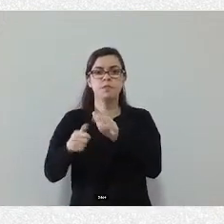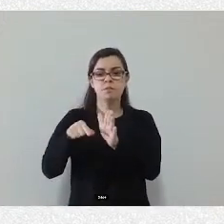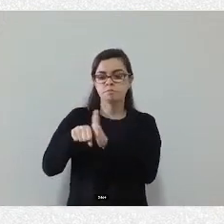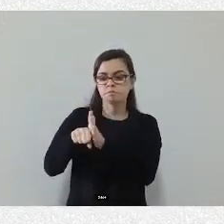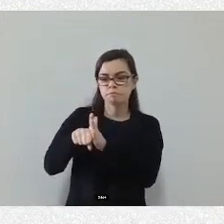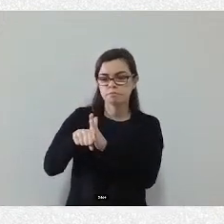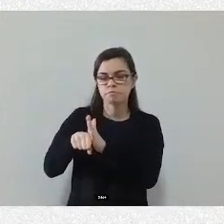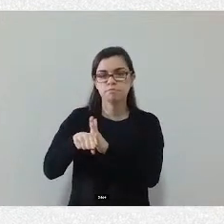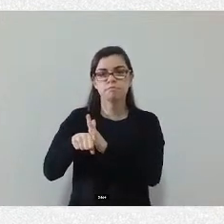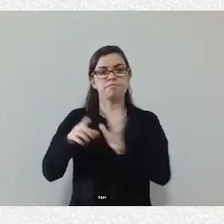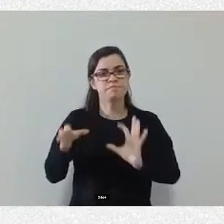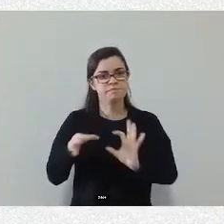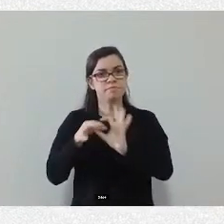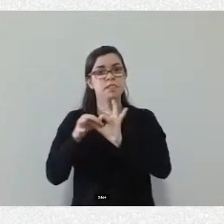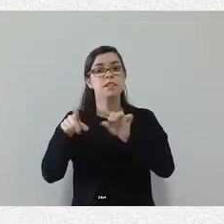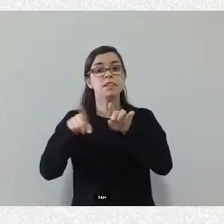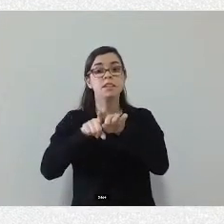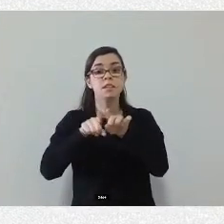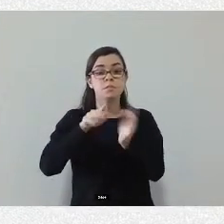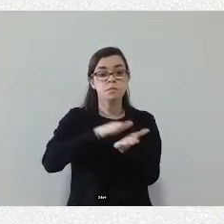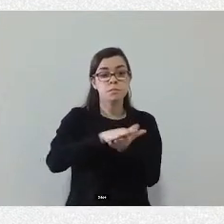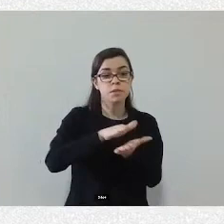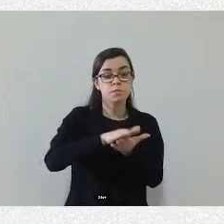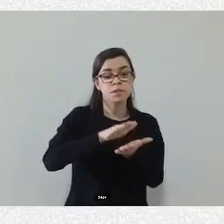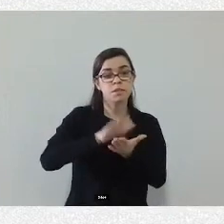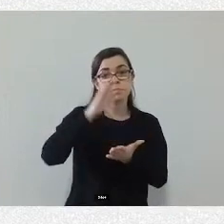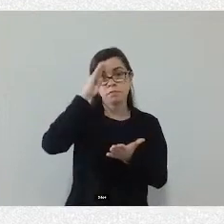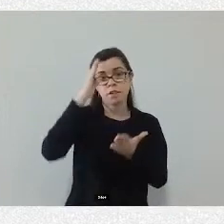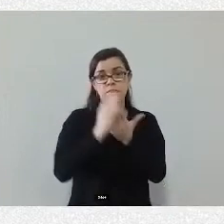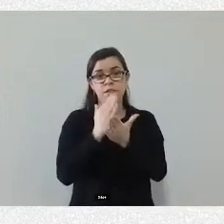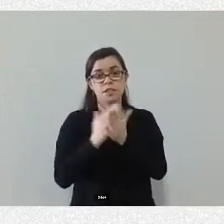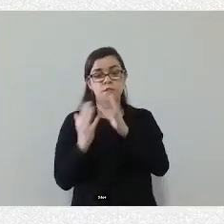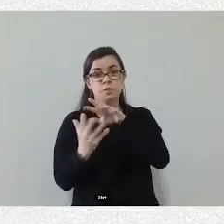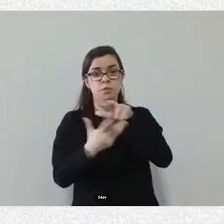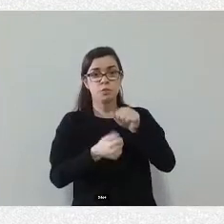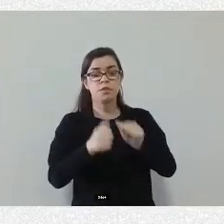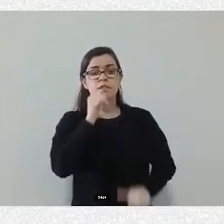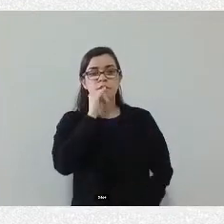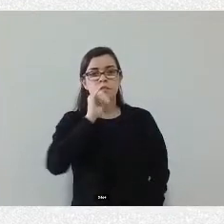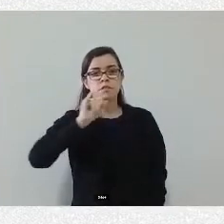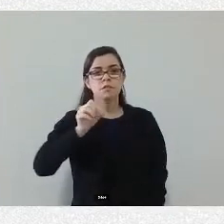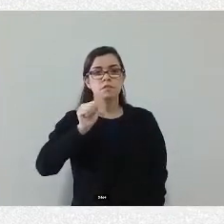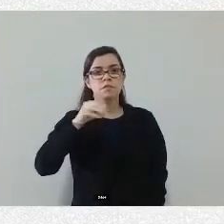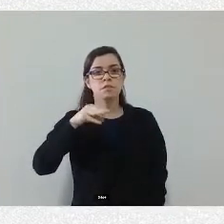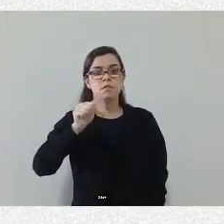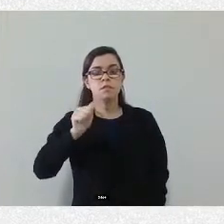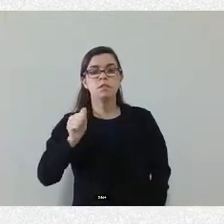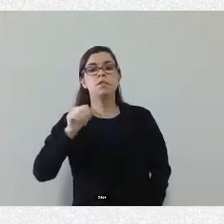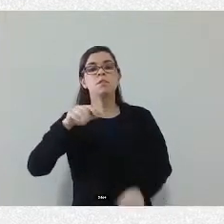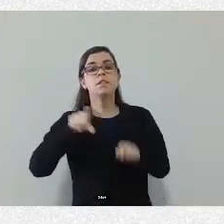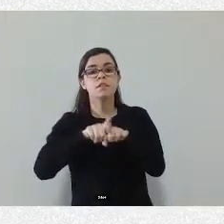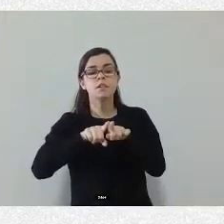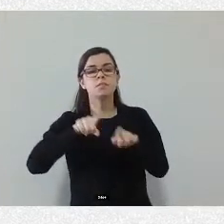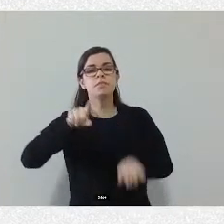principais periódicos do mundo, como o JAMA, o New England e o The Lancet.